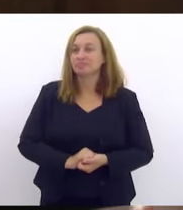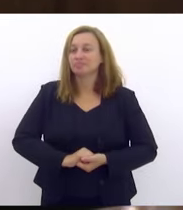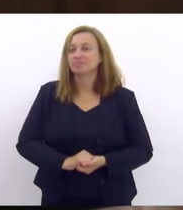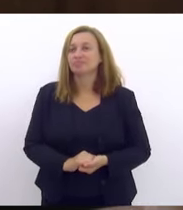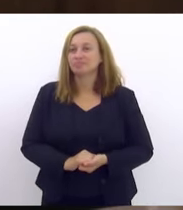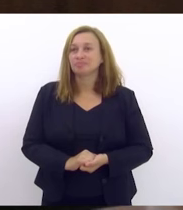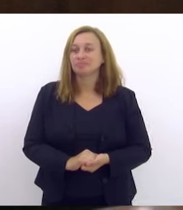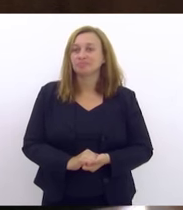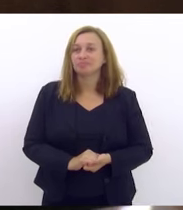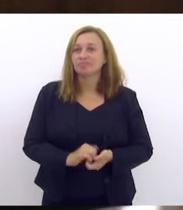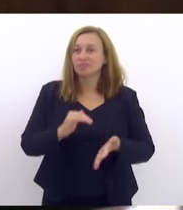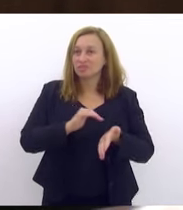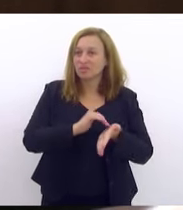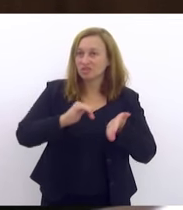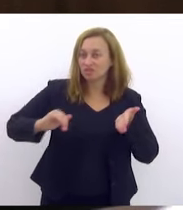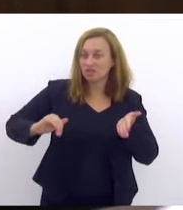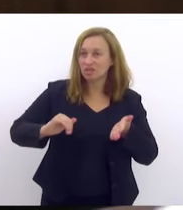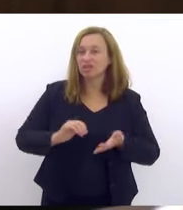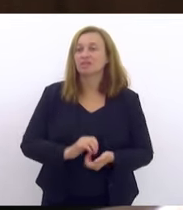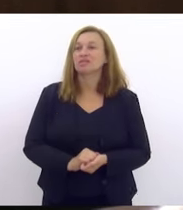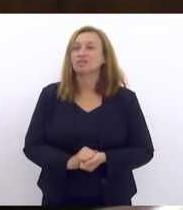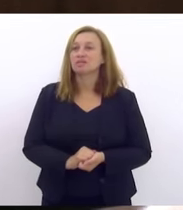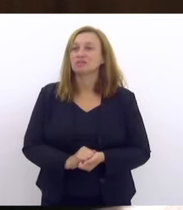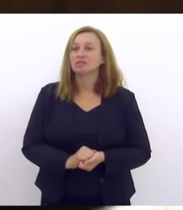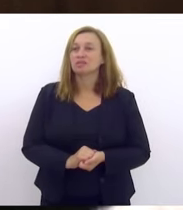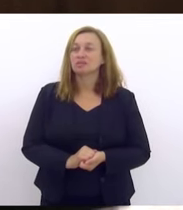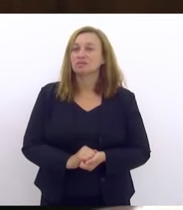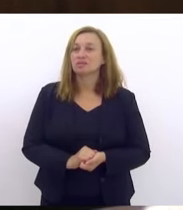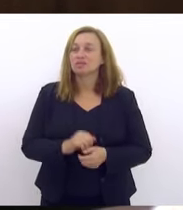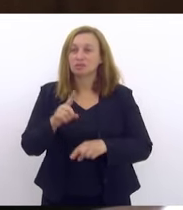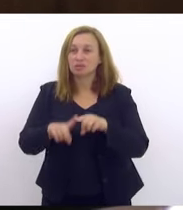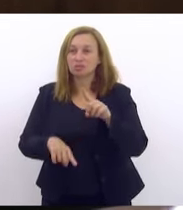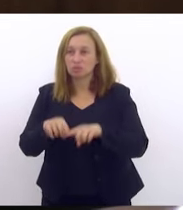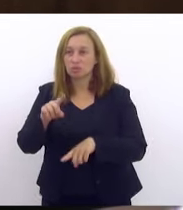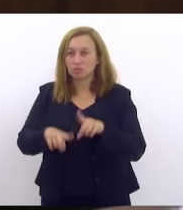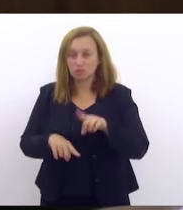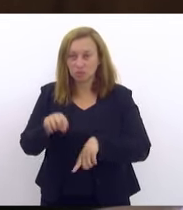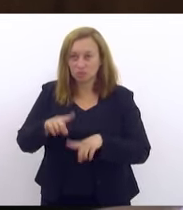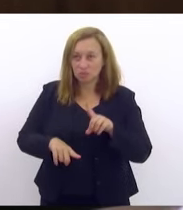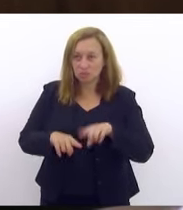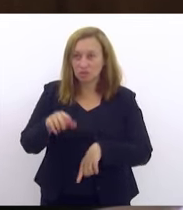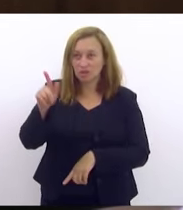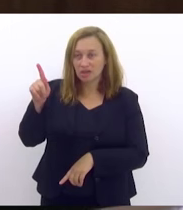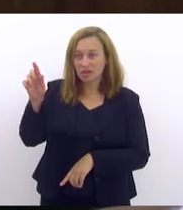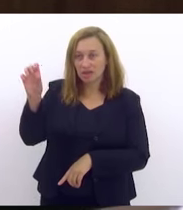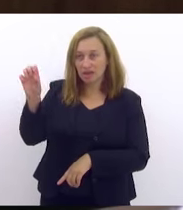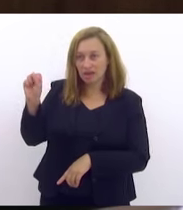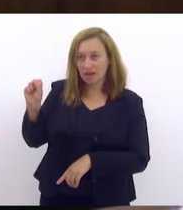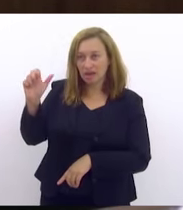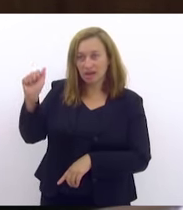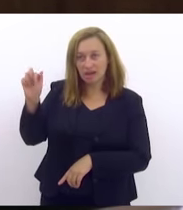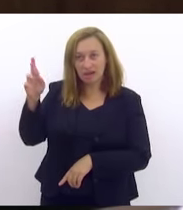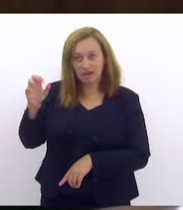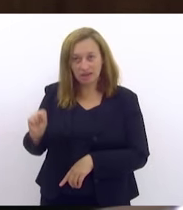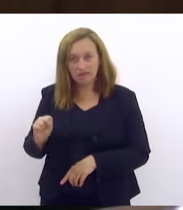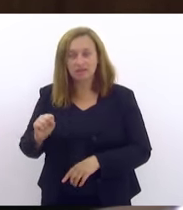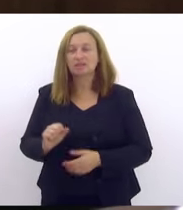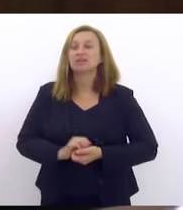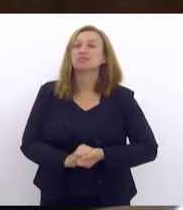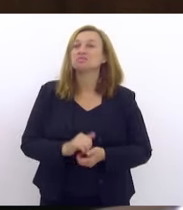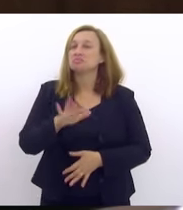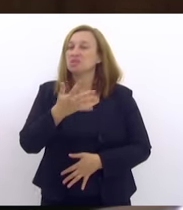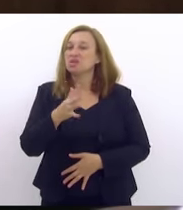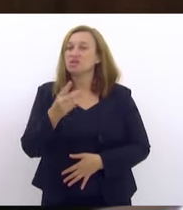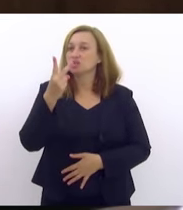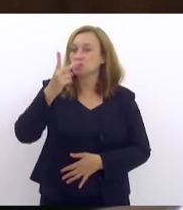da retirada desses produtos cárneos do FOT na nossa receita, de aproximadamente